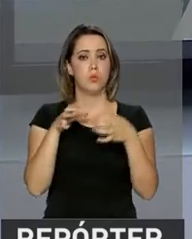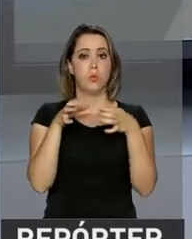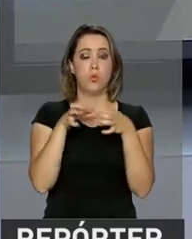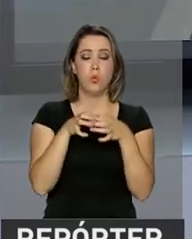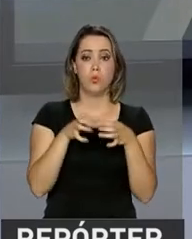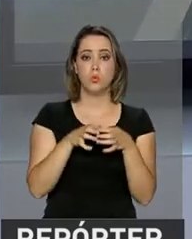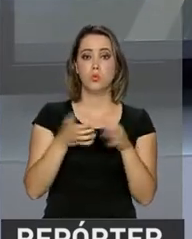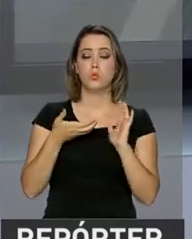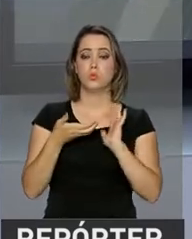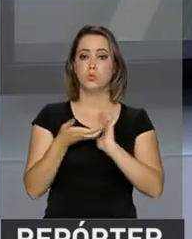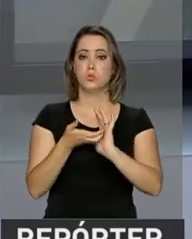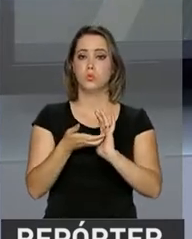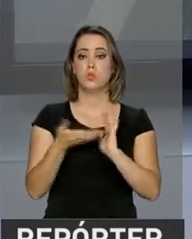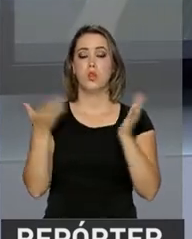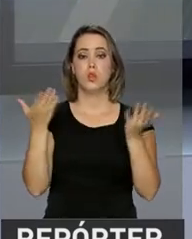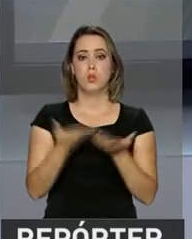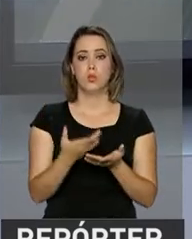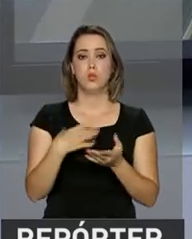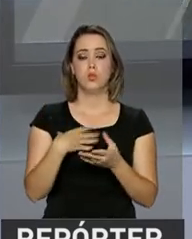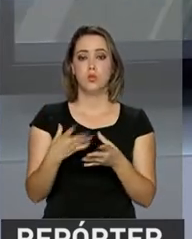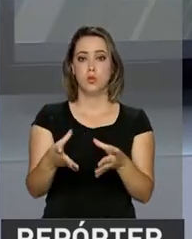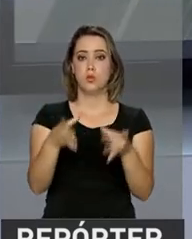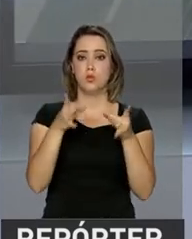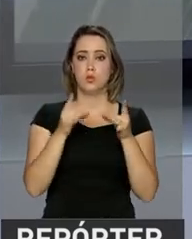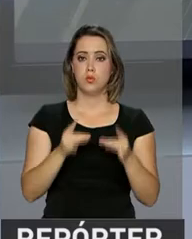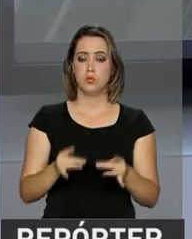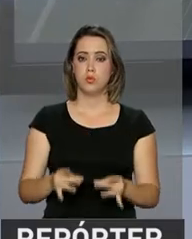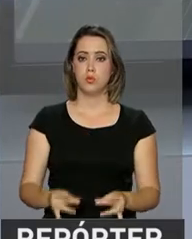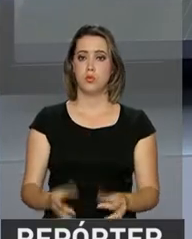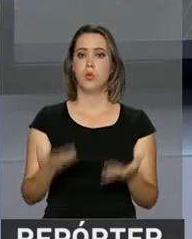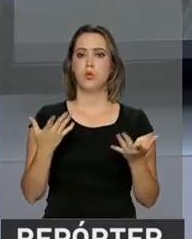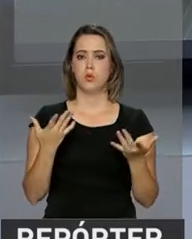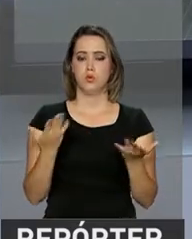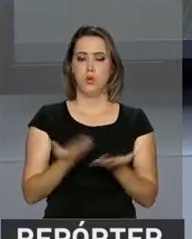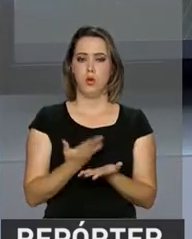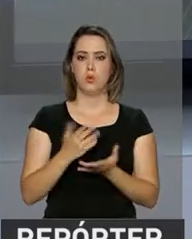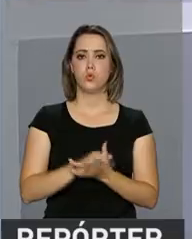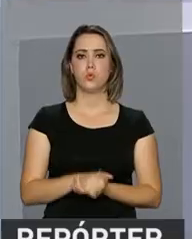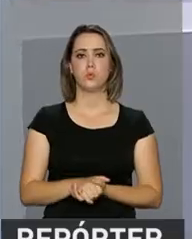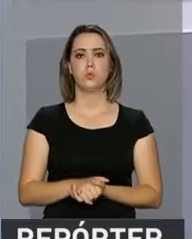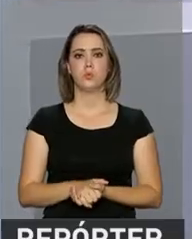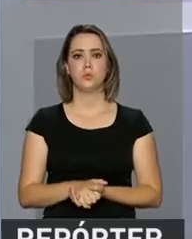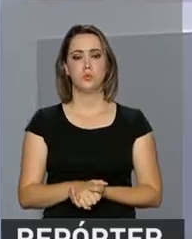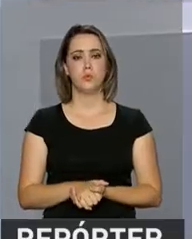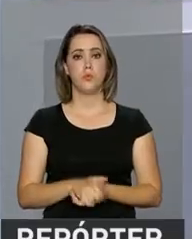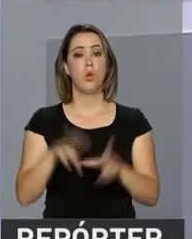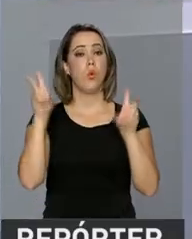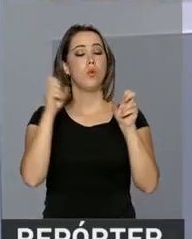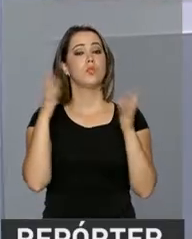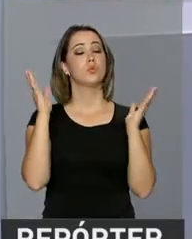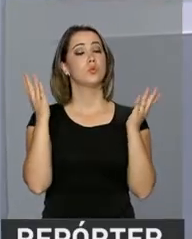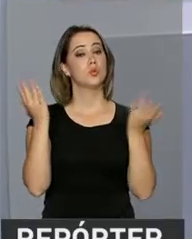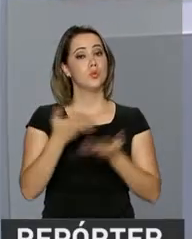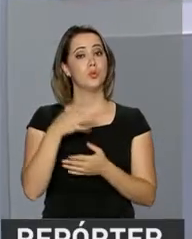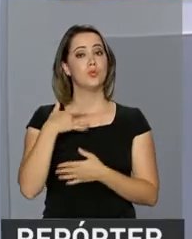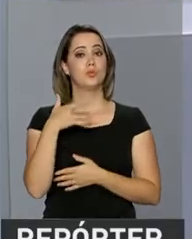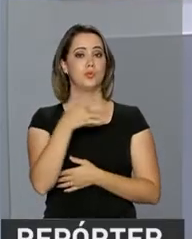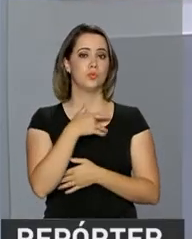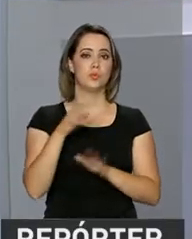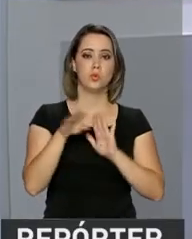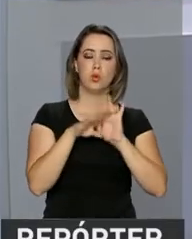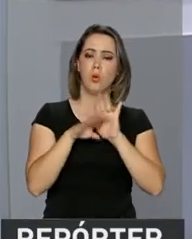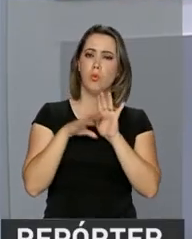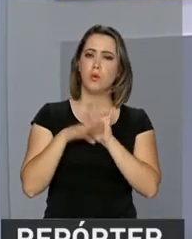Deputados e agora esse projeto está recebendo os destaques. O assunto agora é saúde. Um